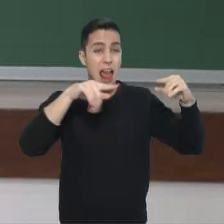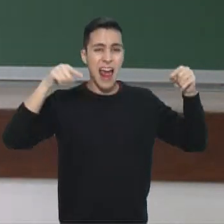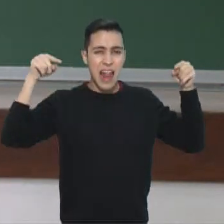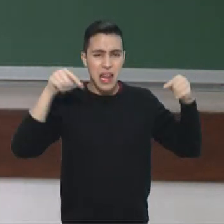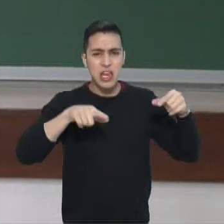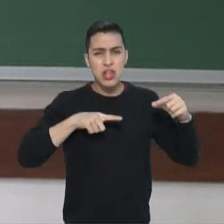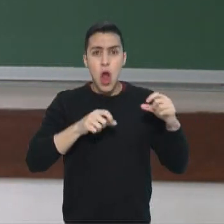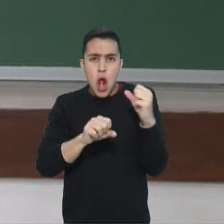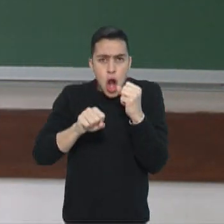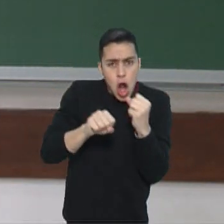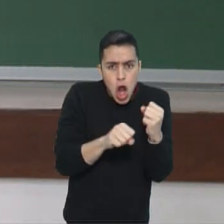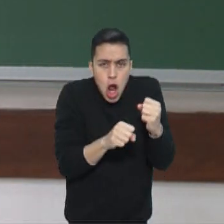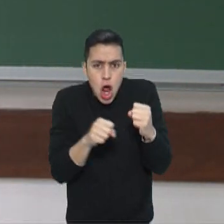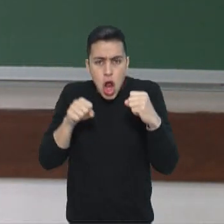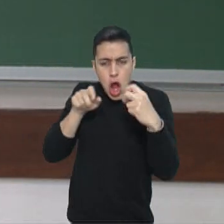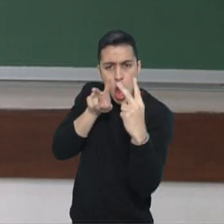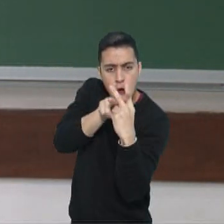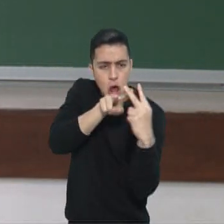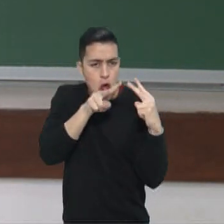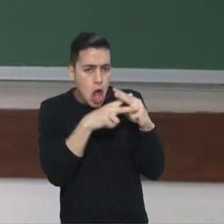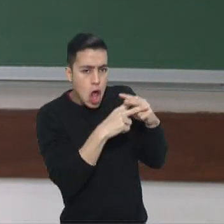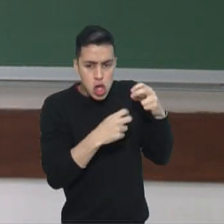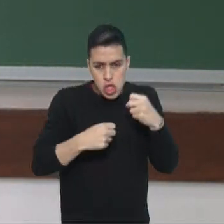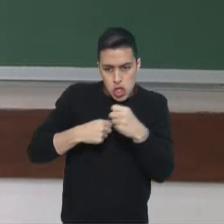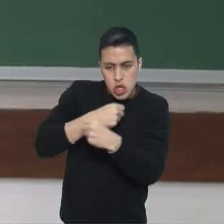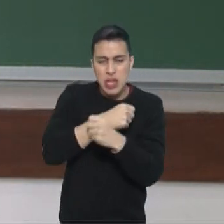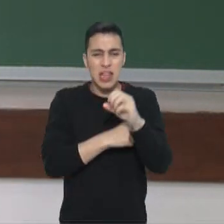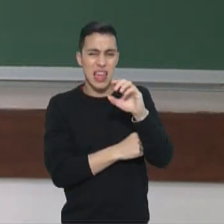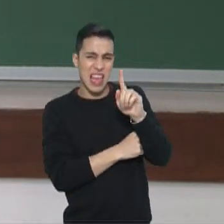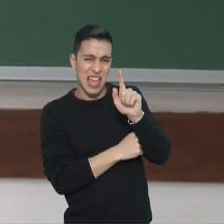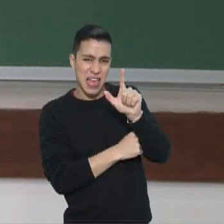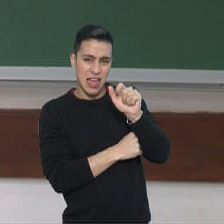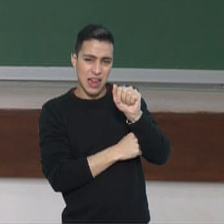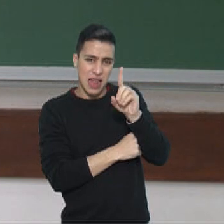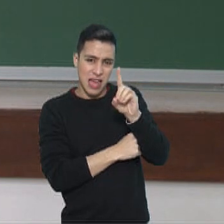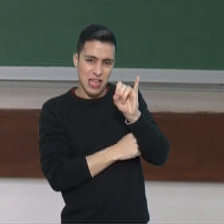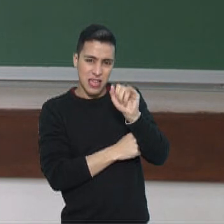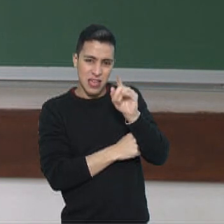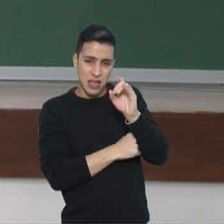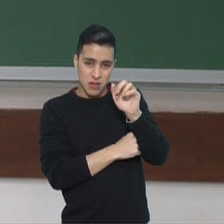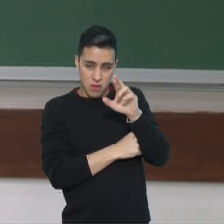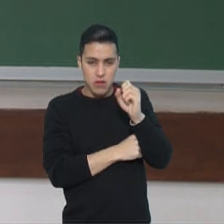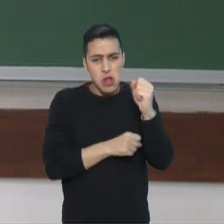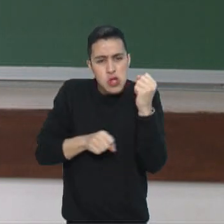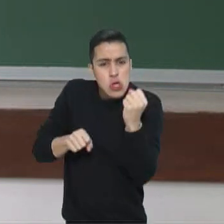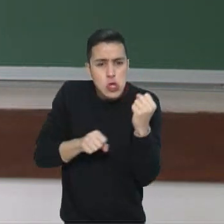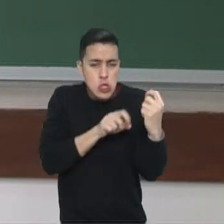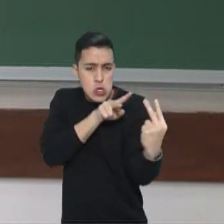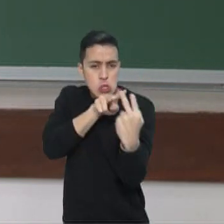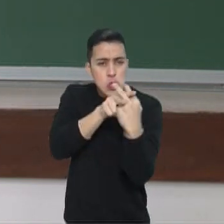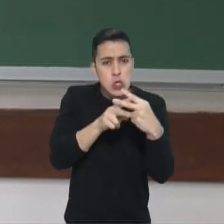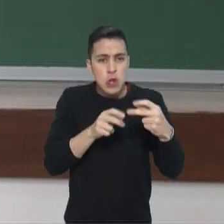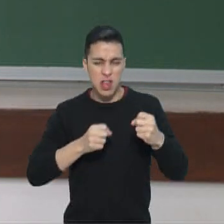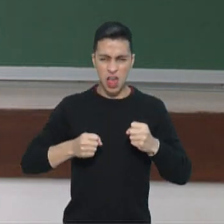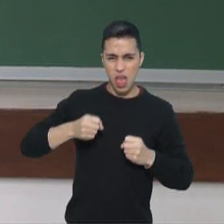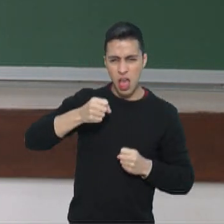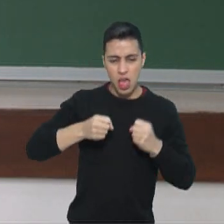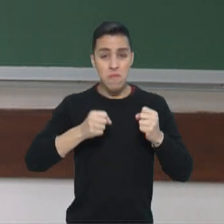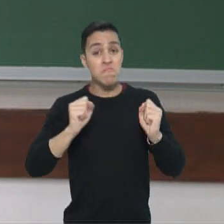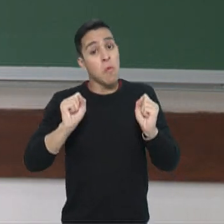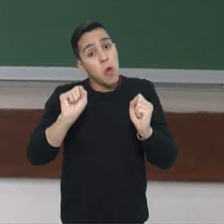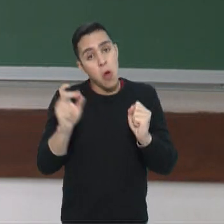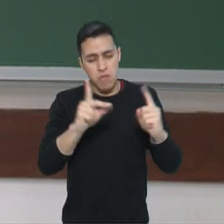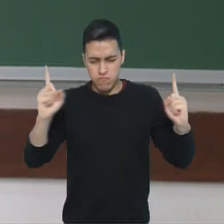realizadas as lutas dos gladiadores, gladiadores contra outros gladiadores ou contra feras muito perigosas, né? Muito